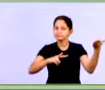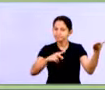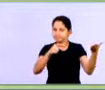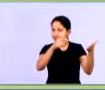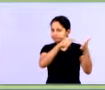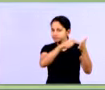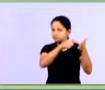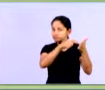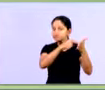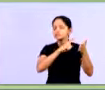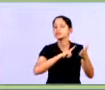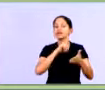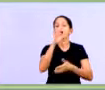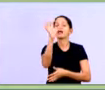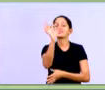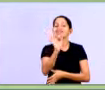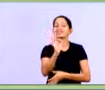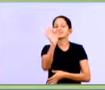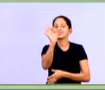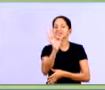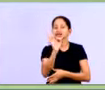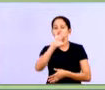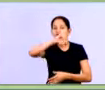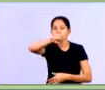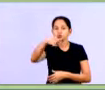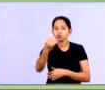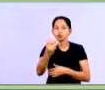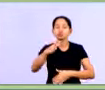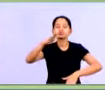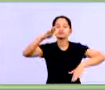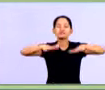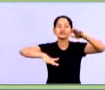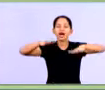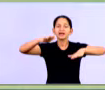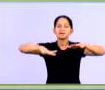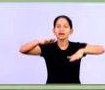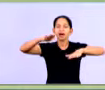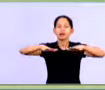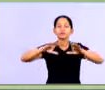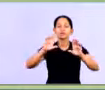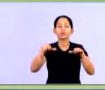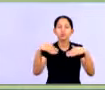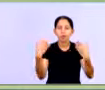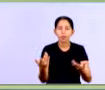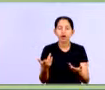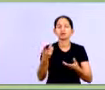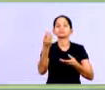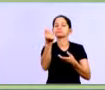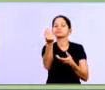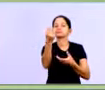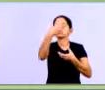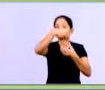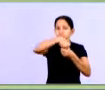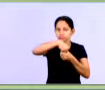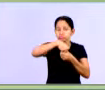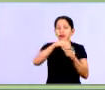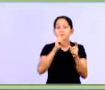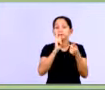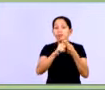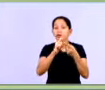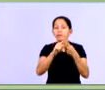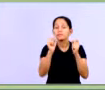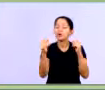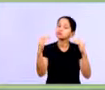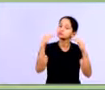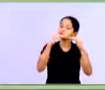número 1. A taxa de juros é a mais importante variável quando trata-se de investimentos, pois está relacionado